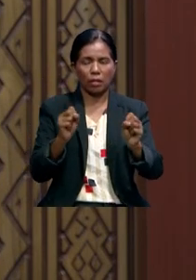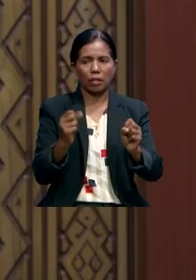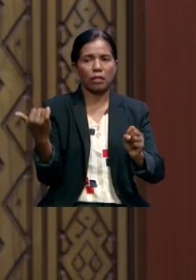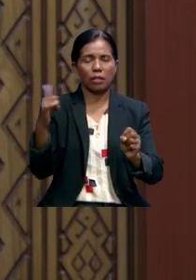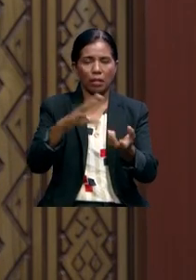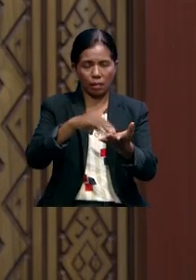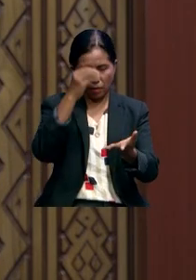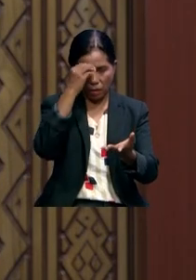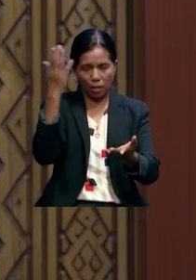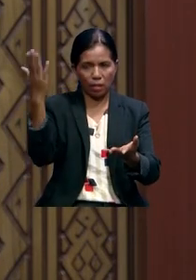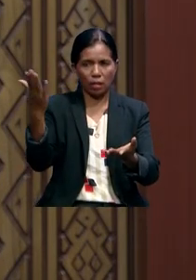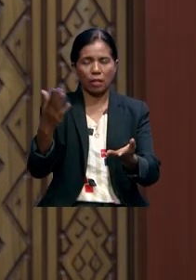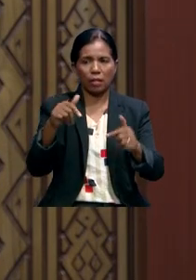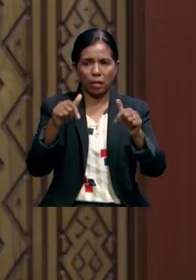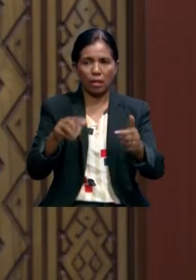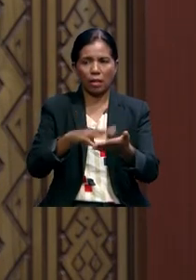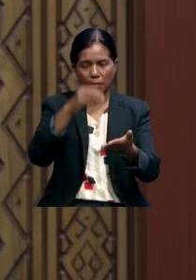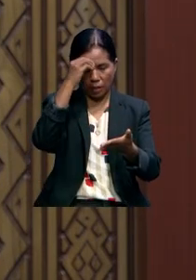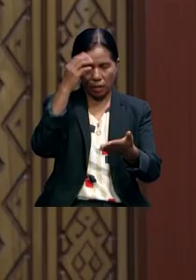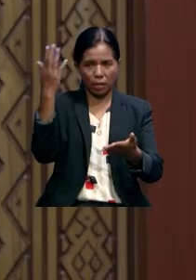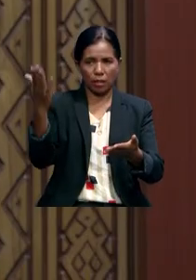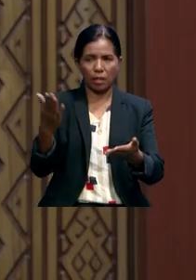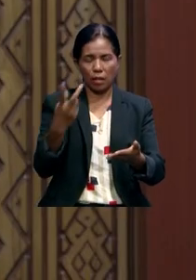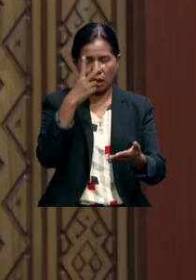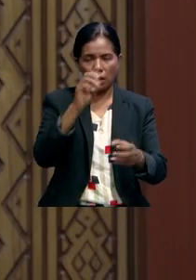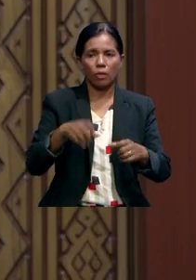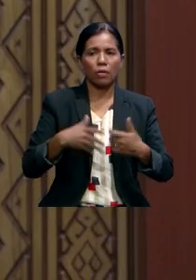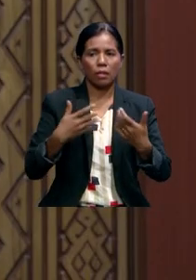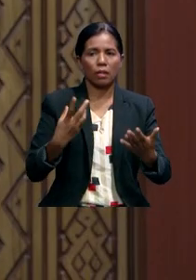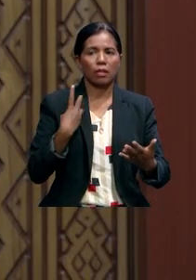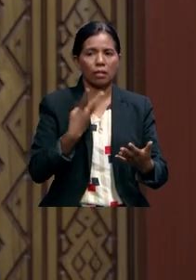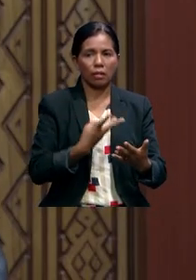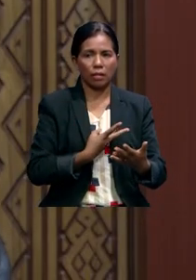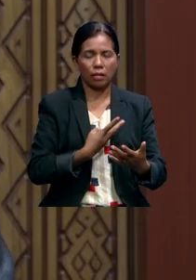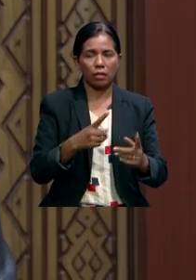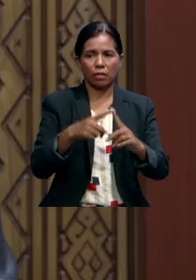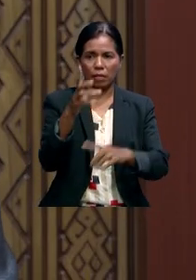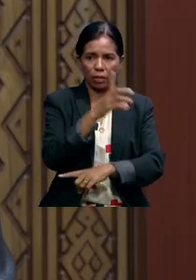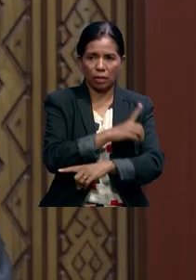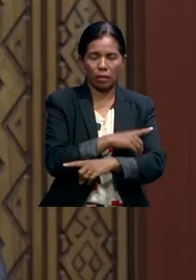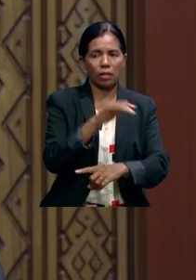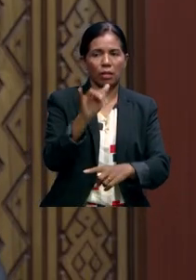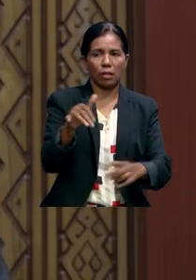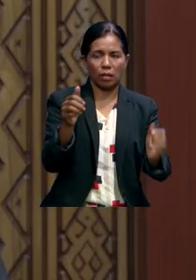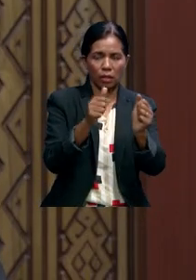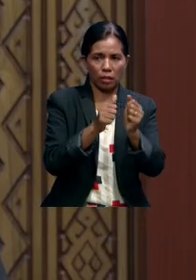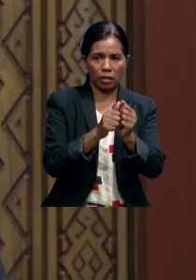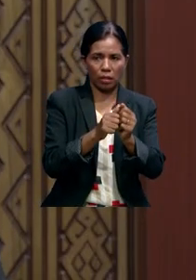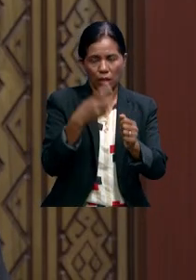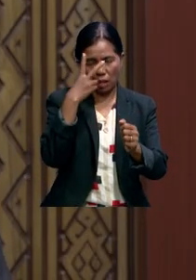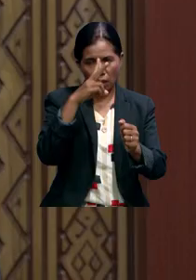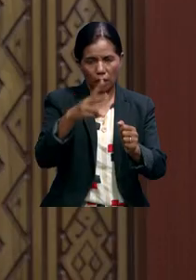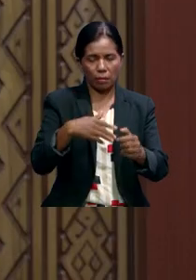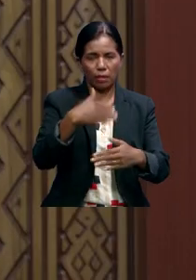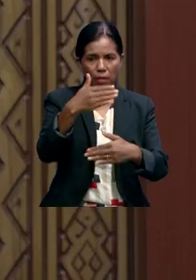besira aprende hene bela vamos a hare to ko insa wat antu de oin acorda ne oin hare li o passo